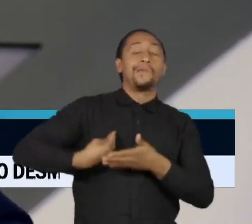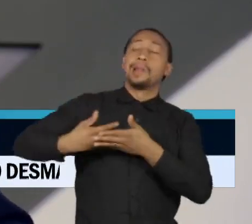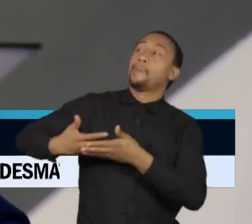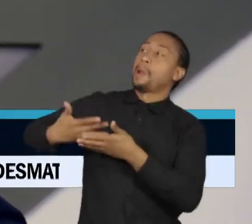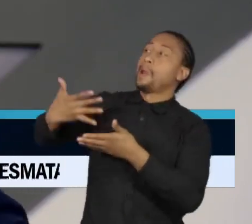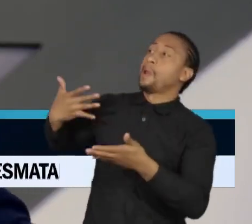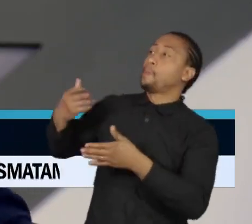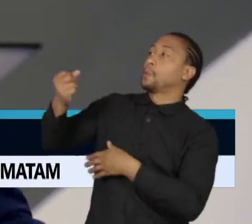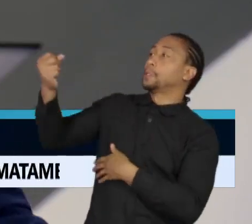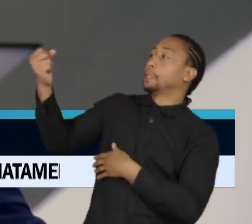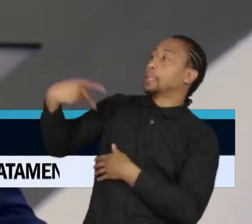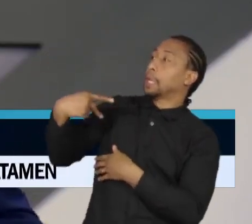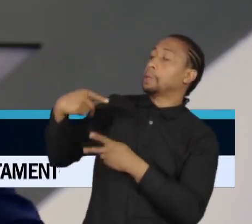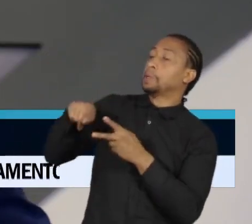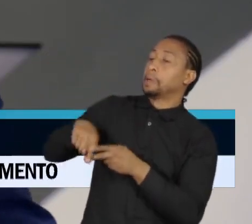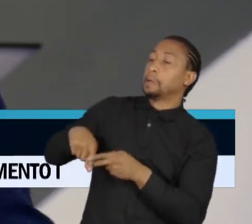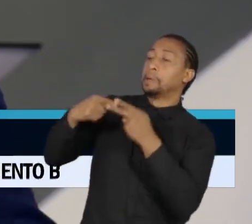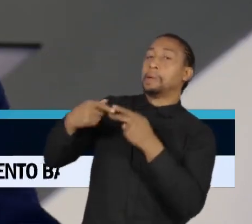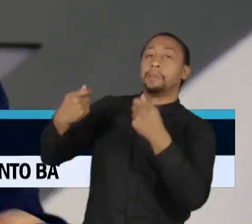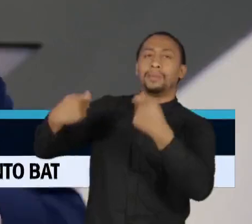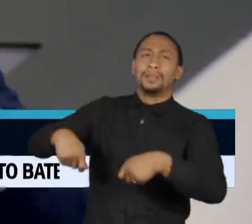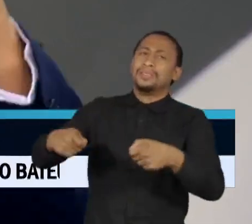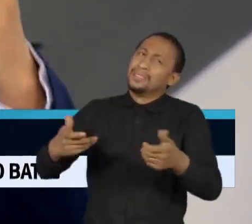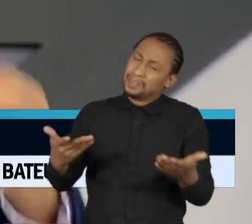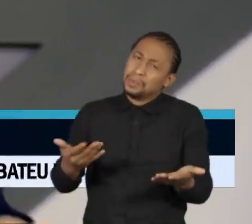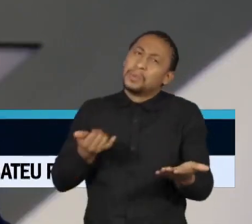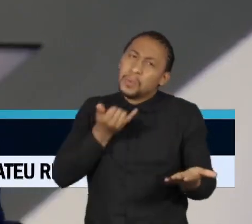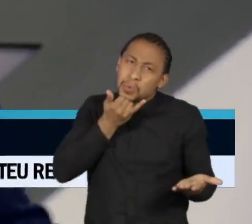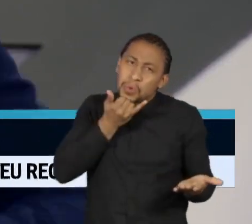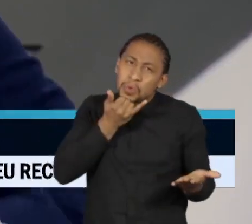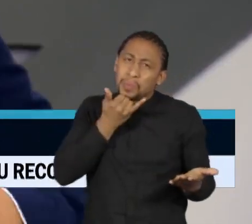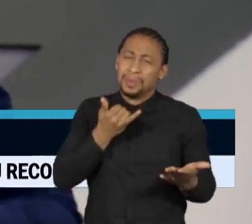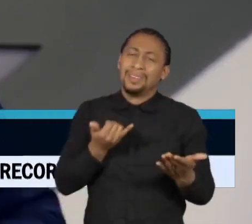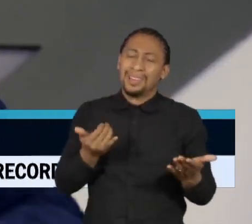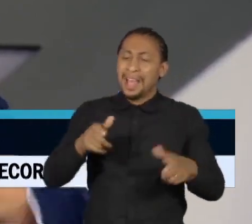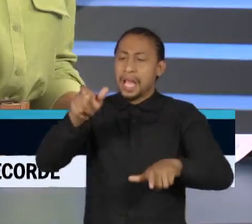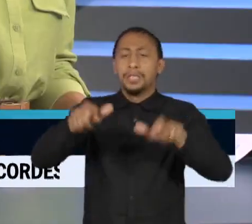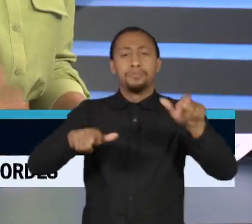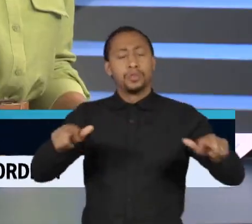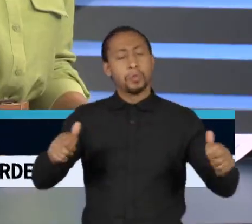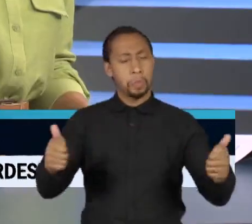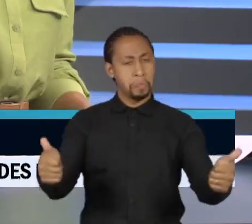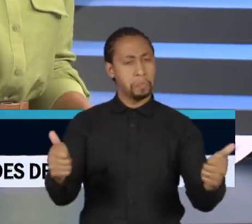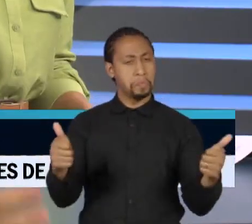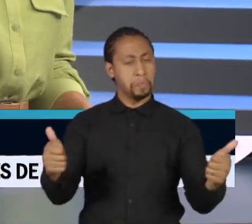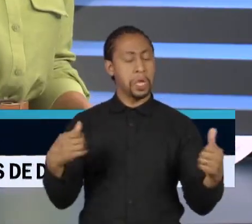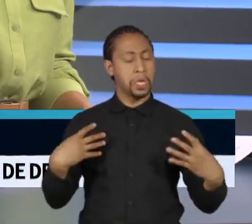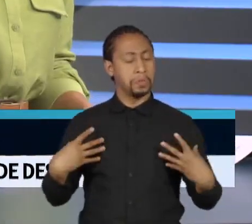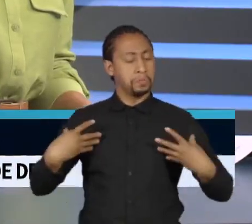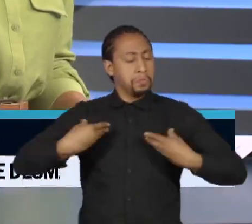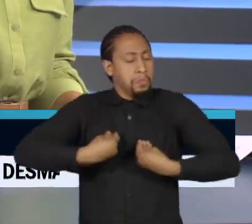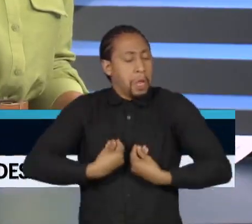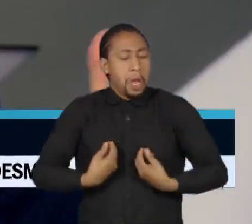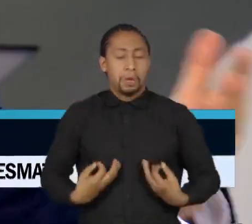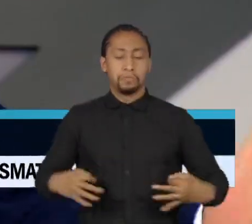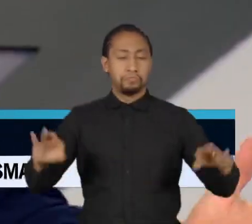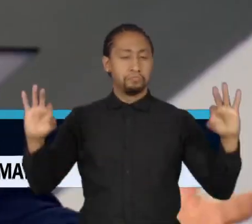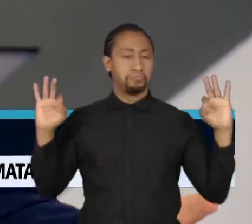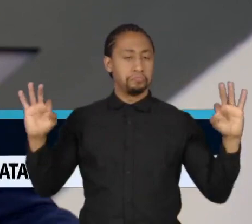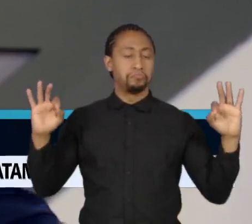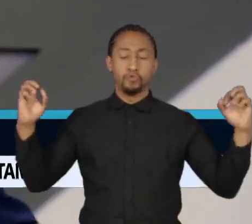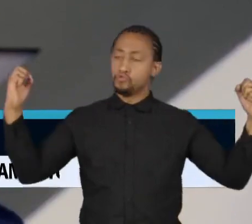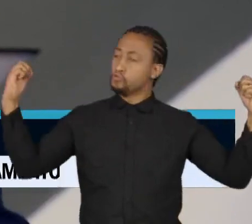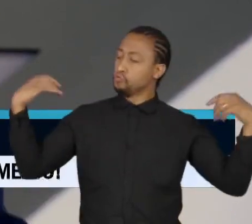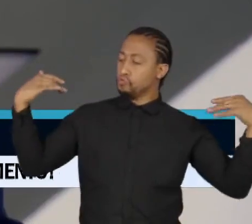está muito bem, ar-condicionado funcionando, né? Todos os ternos e extras, que eles merecem, inclusive, os juízes